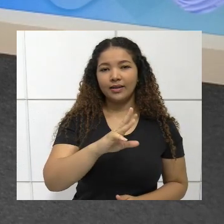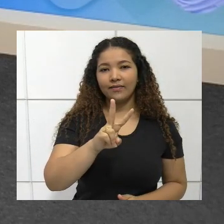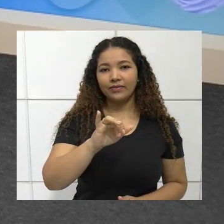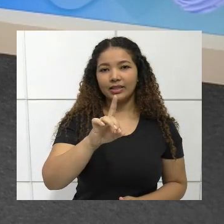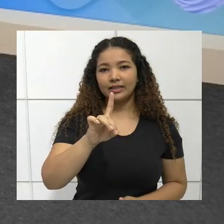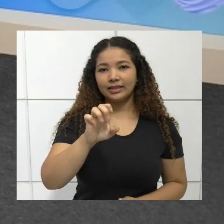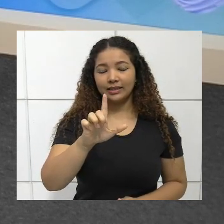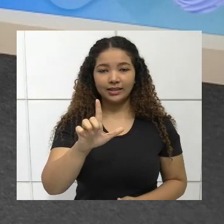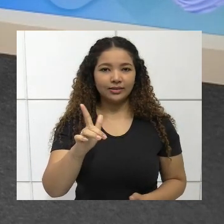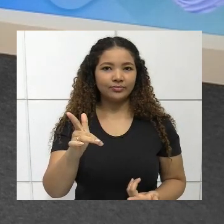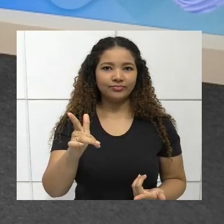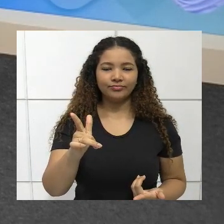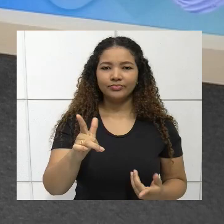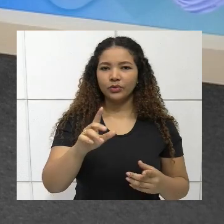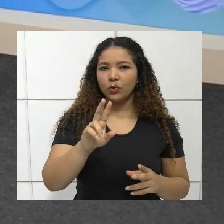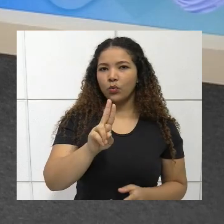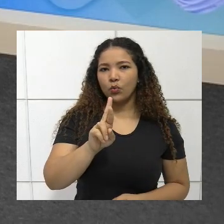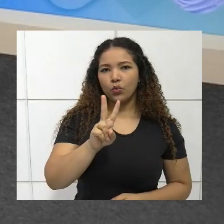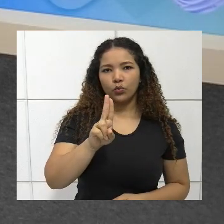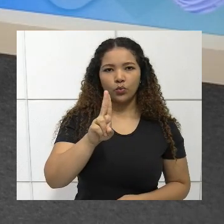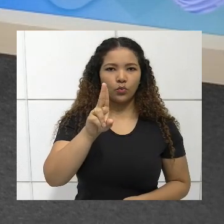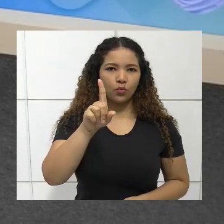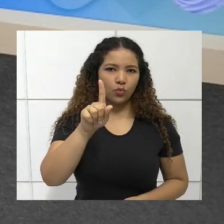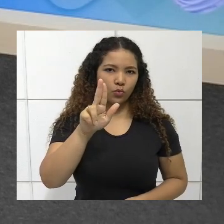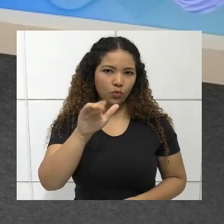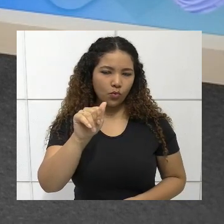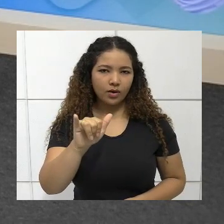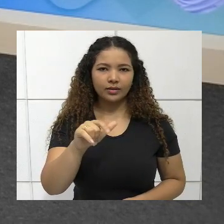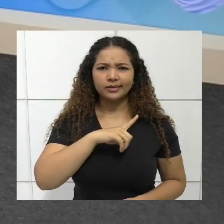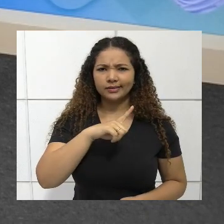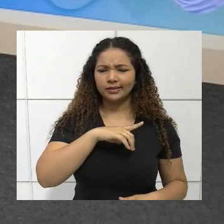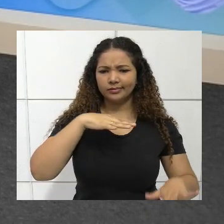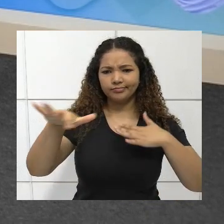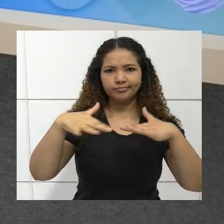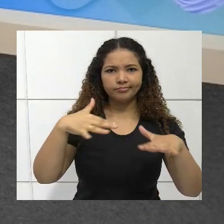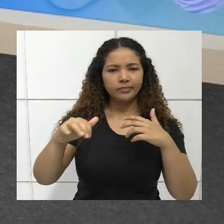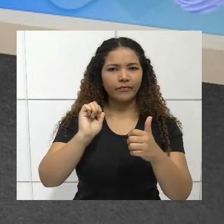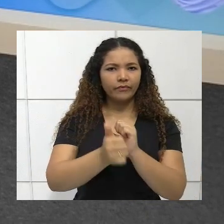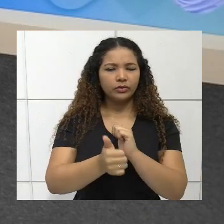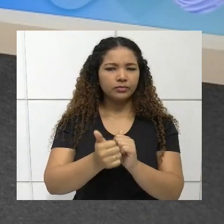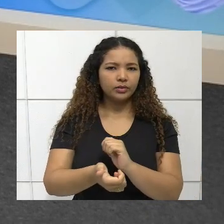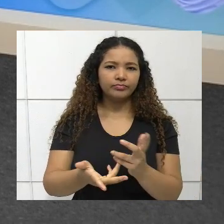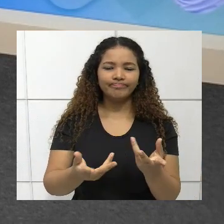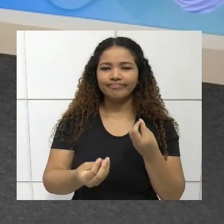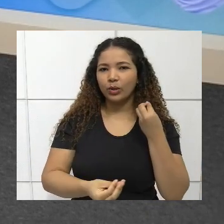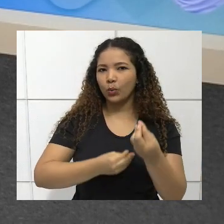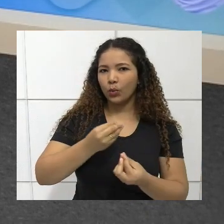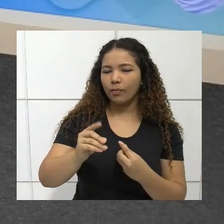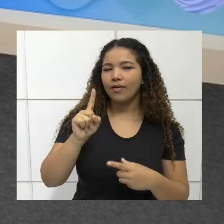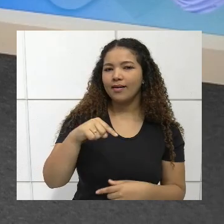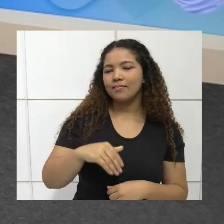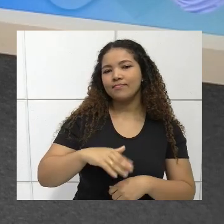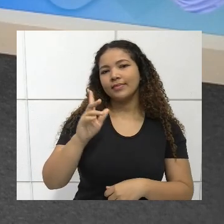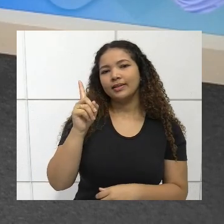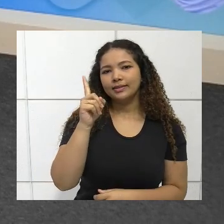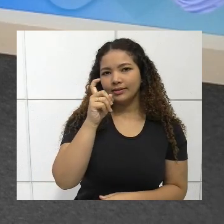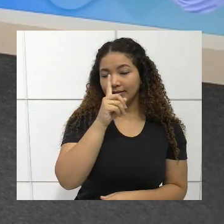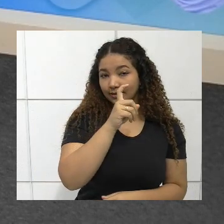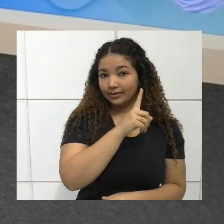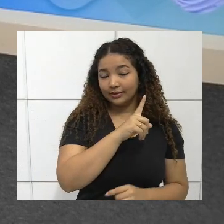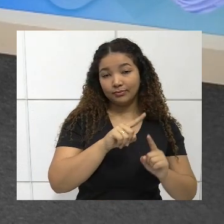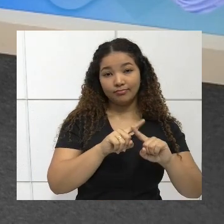Olímpica, a seleção uruguaia que tem grande tradição no futebol sul-americano e também no futebol mundial. Na verdade, o